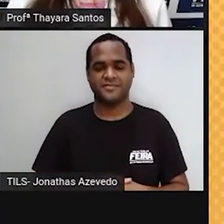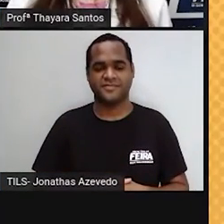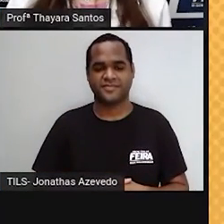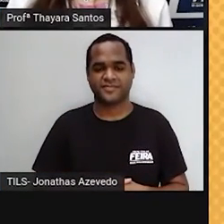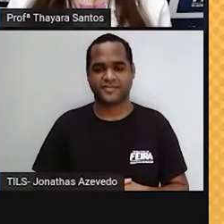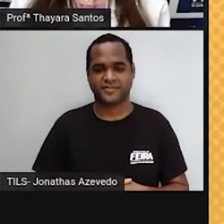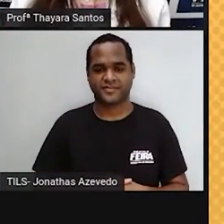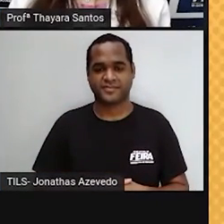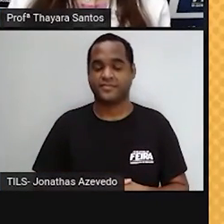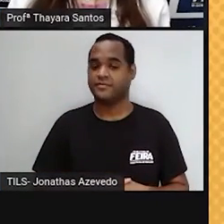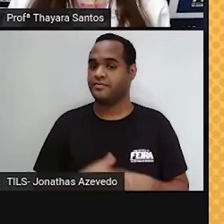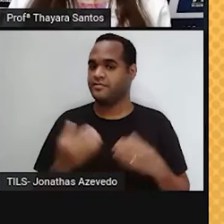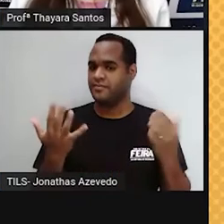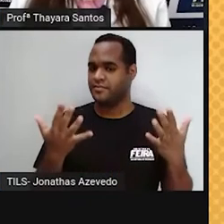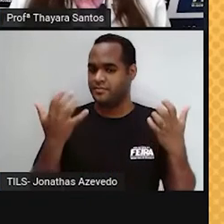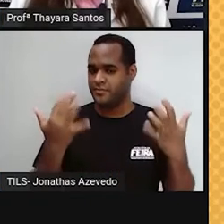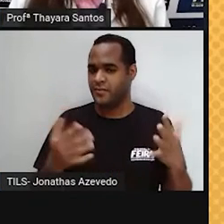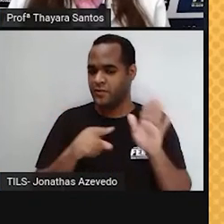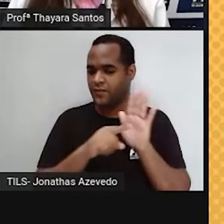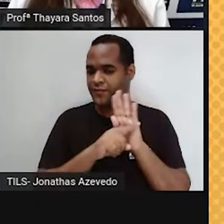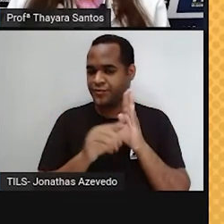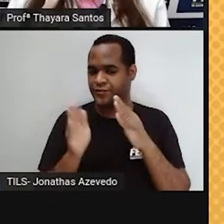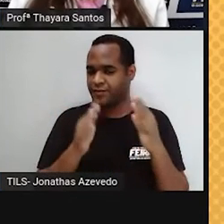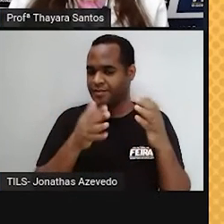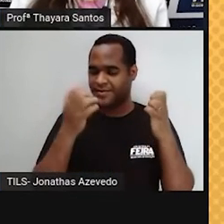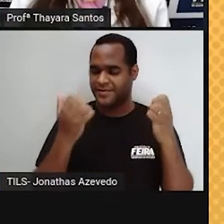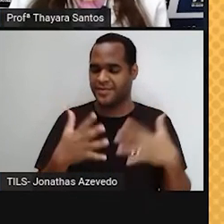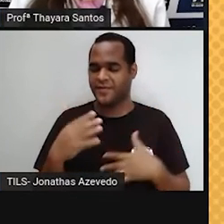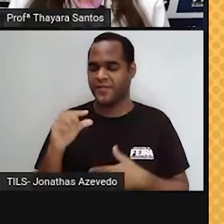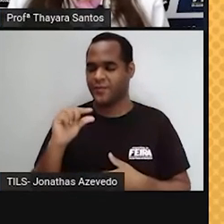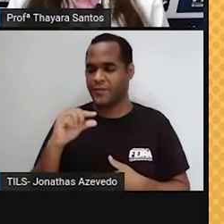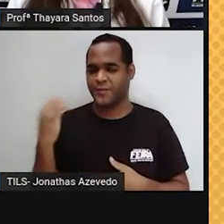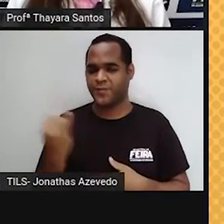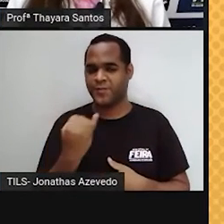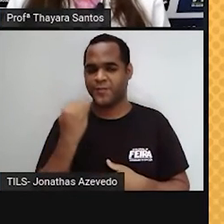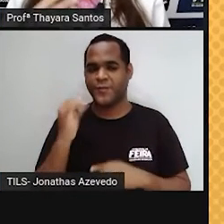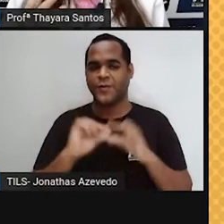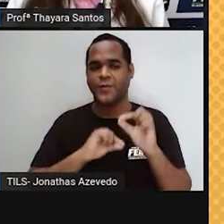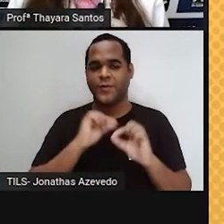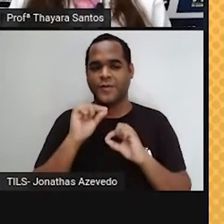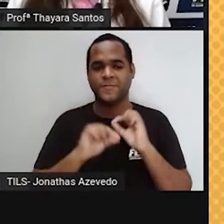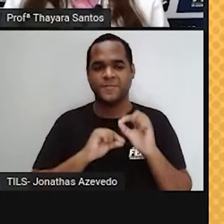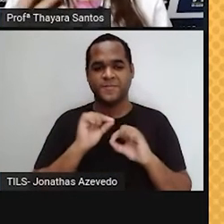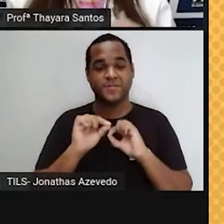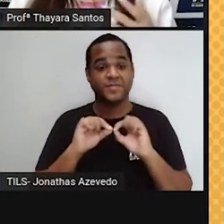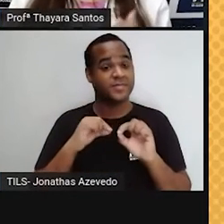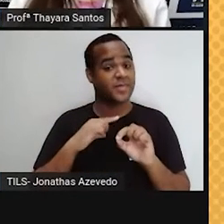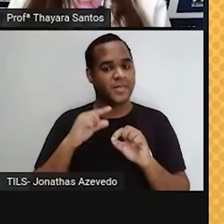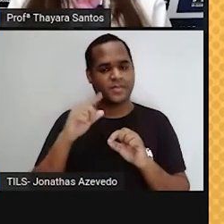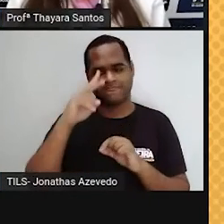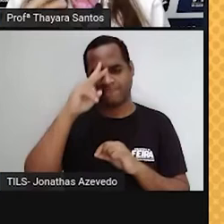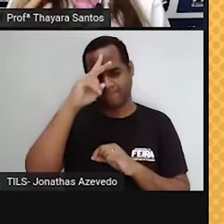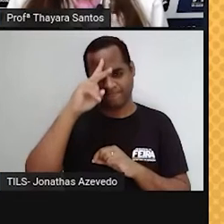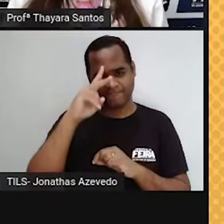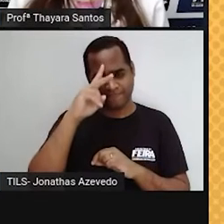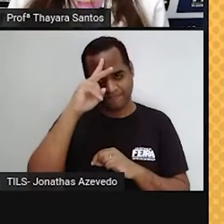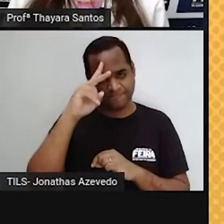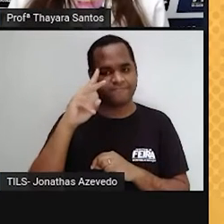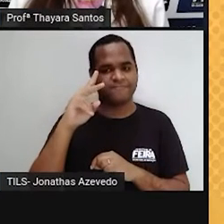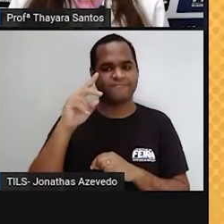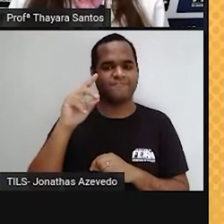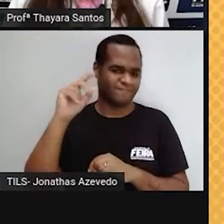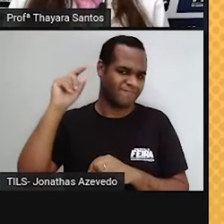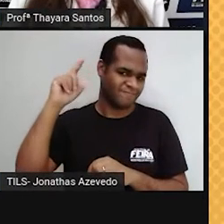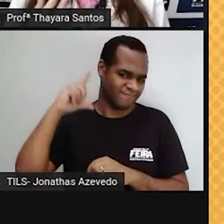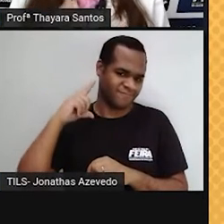Então, agora eu trouxe para vocês esse outro vídeo que vai falar um pouquinho sobre sobre essa história aí dessa corrida